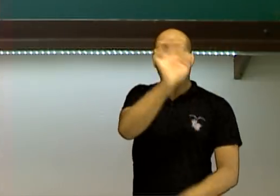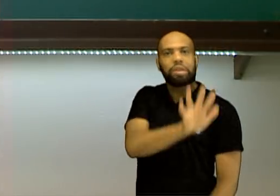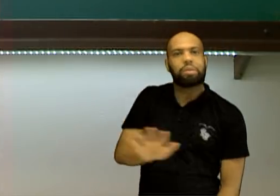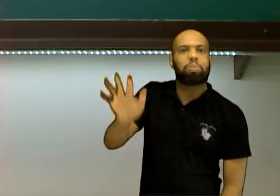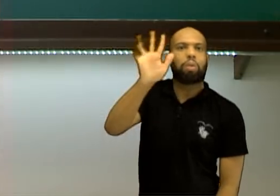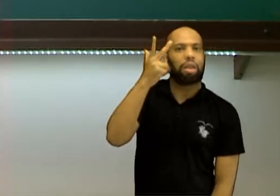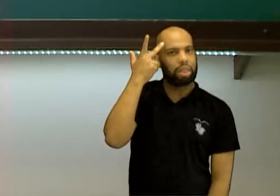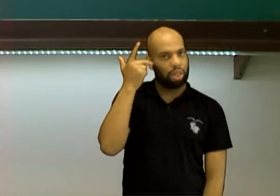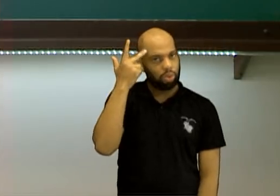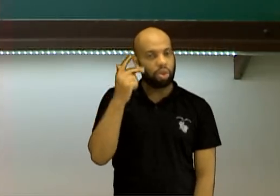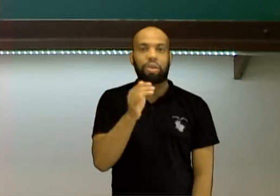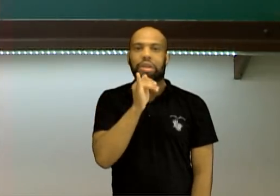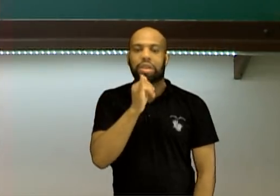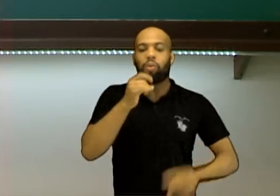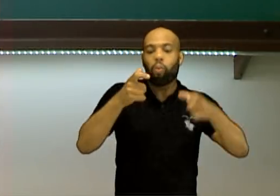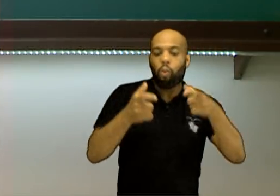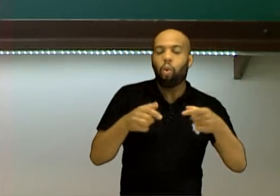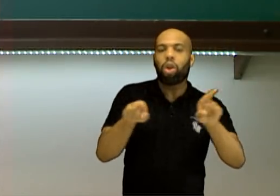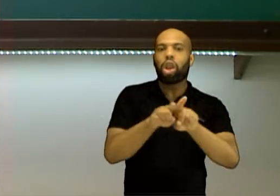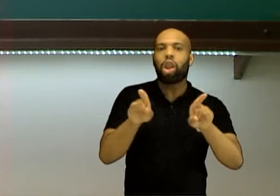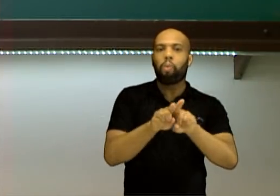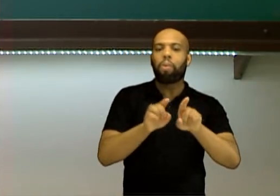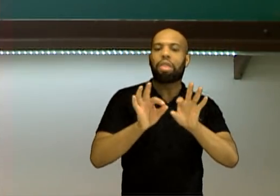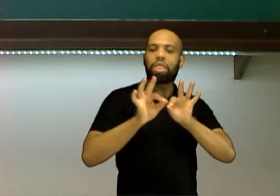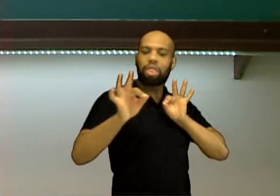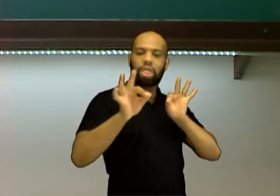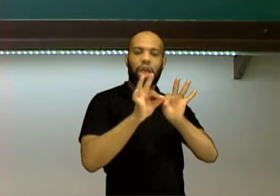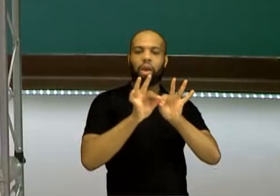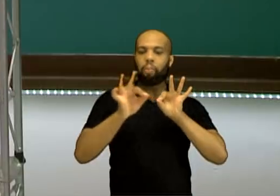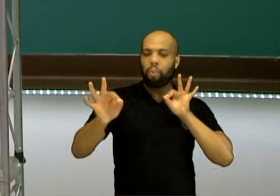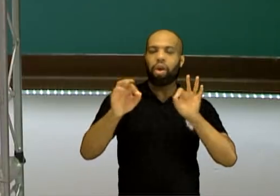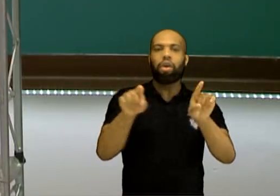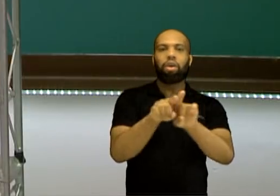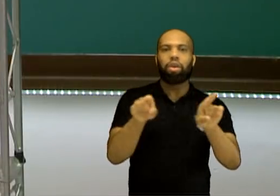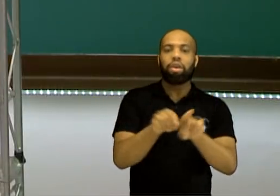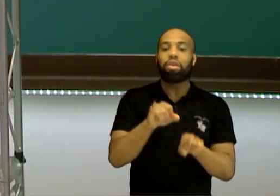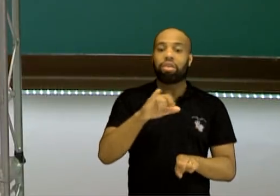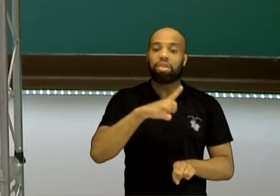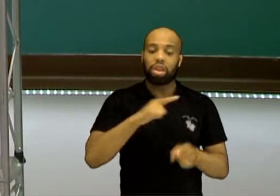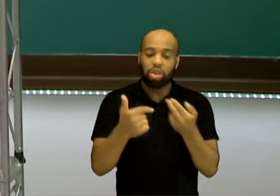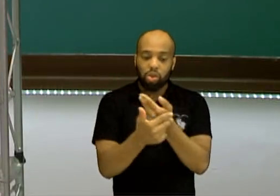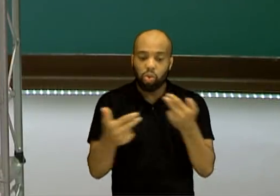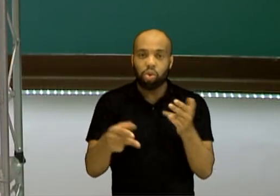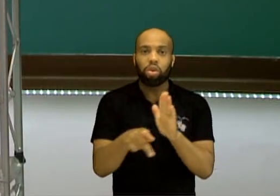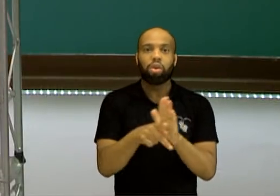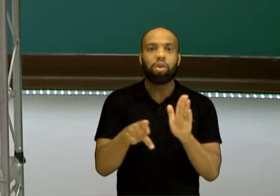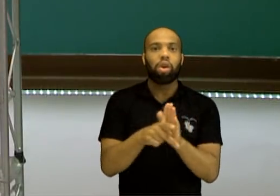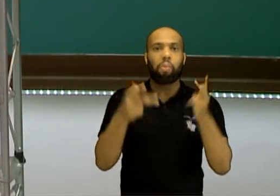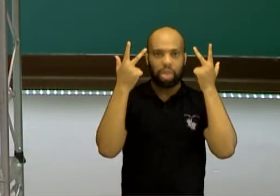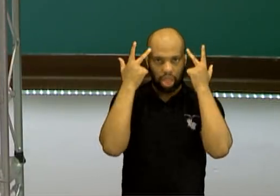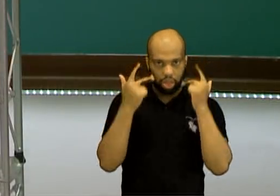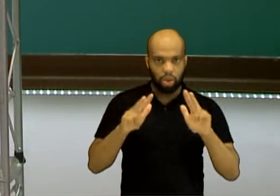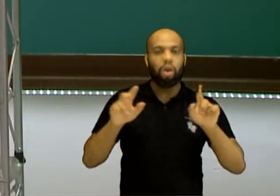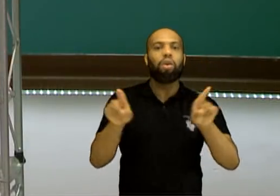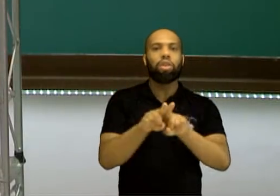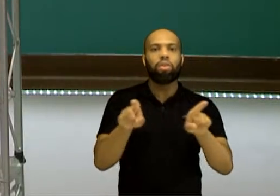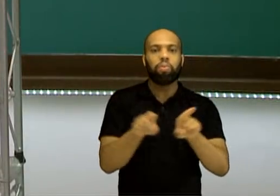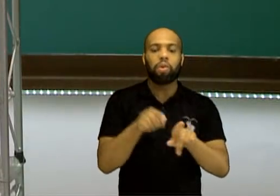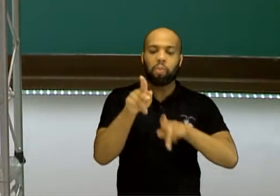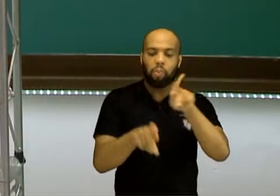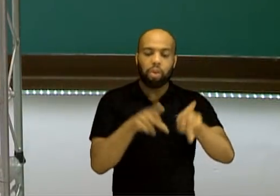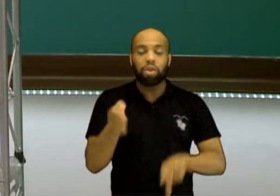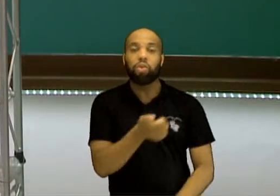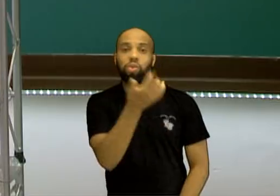a localização, o tamanho do território, a posse ou não de recursos naturais, a quantidade de população,